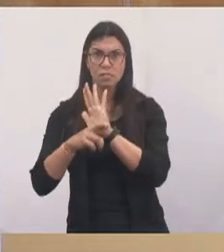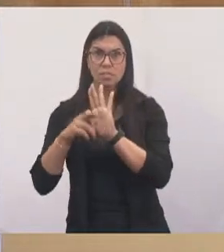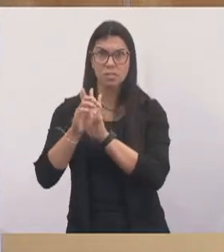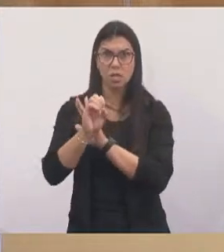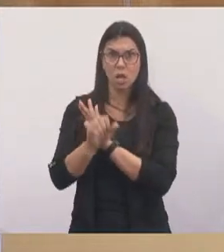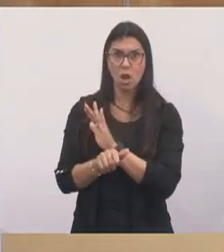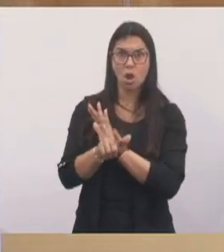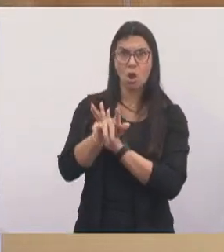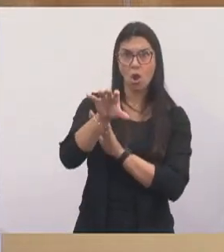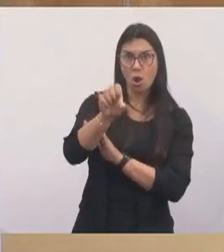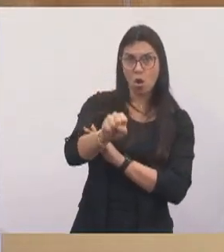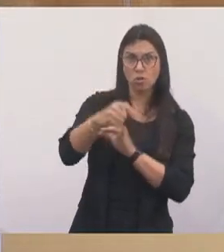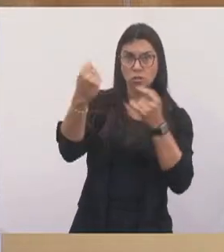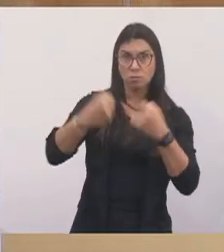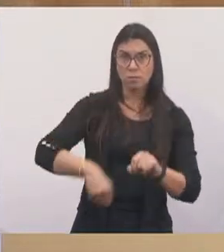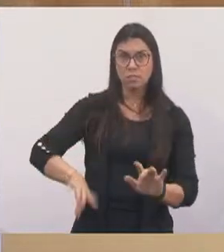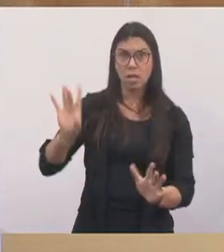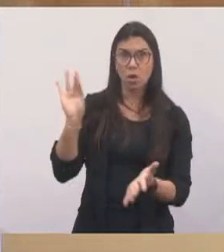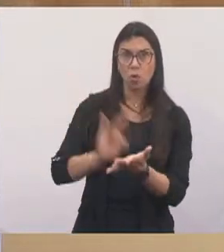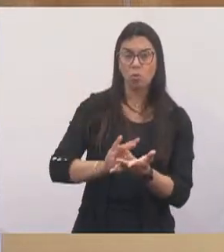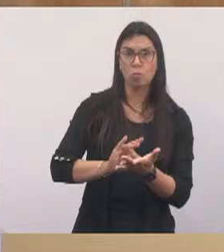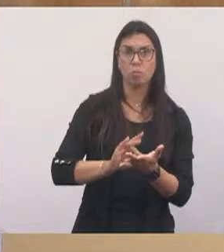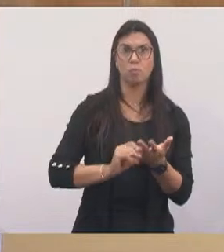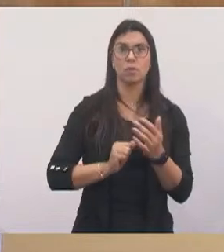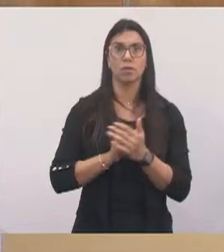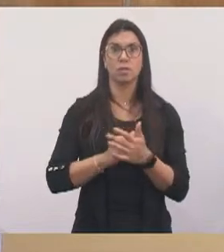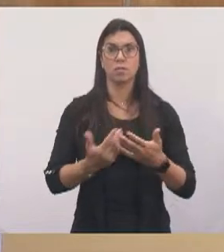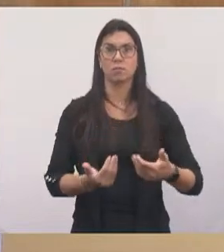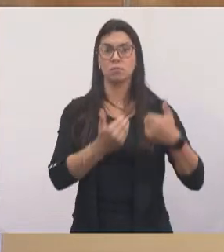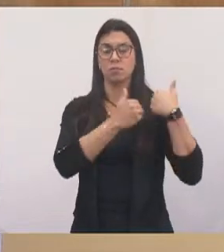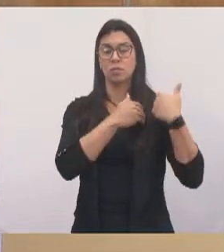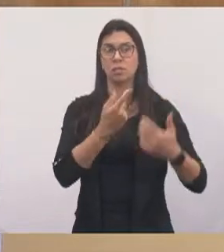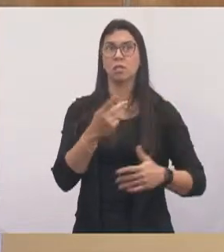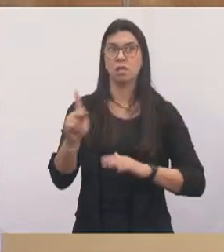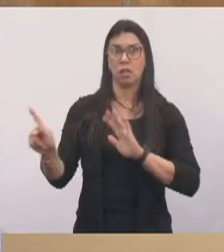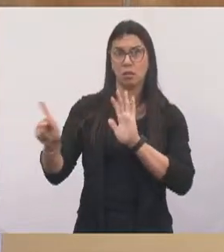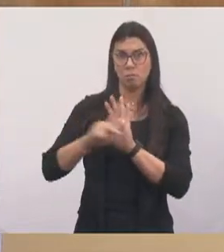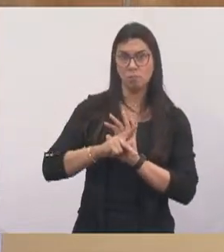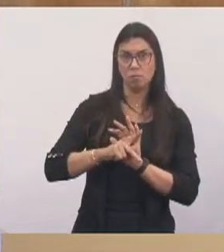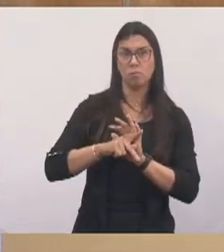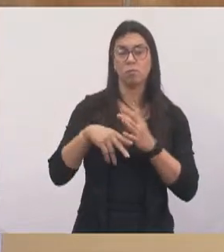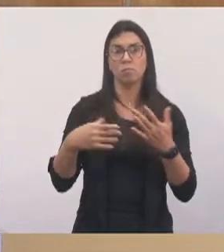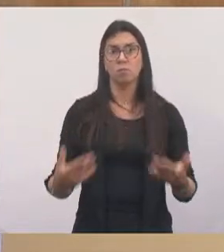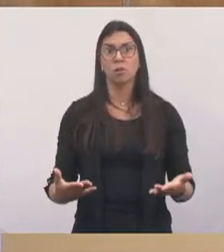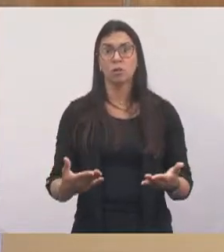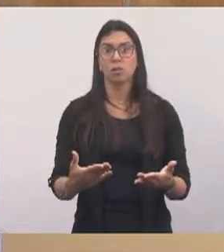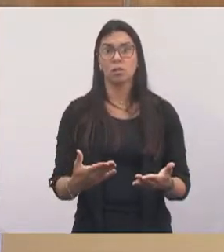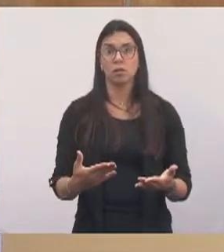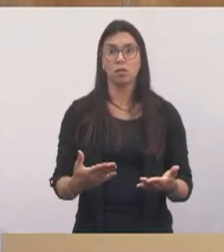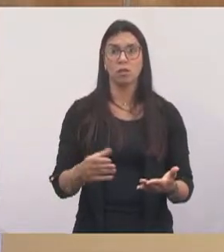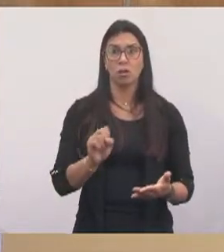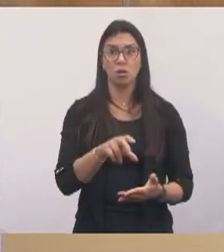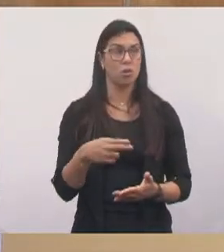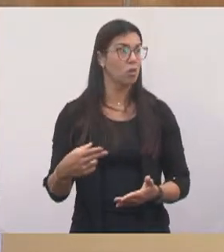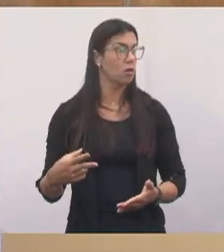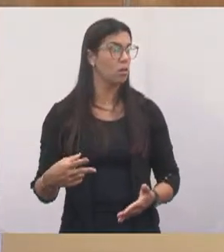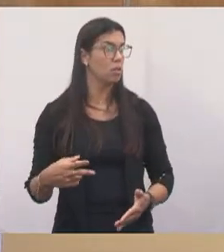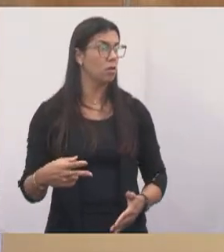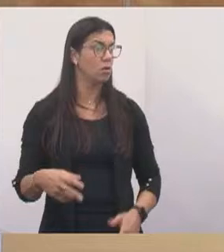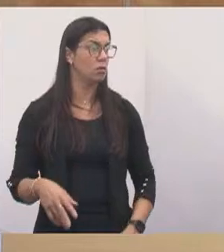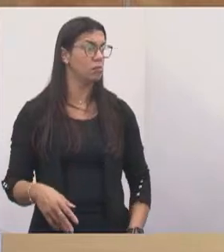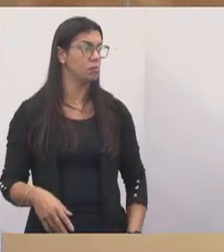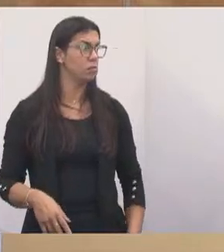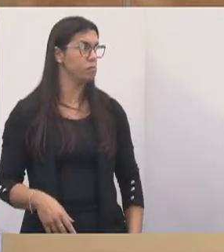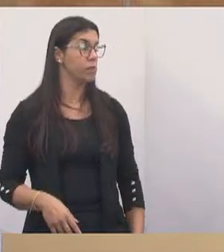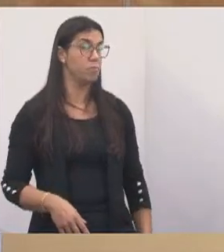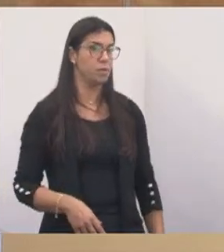tem que cumprir com o dever dela, que já é lei dela, que já tem o estatuto dela, para ela cumprir, ou a vigilância sanitária ir lá e